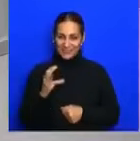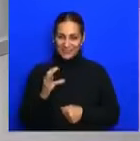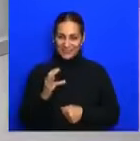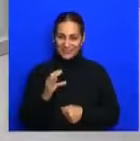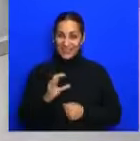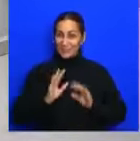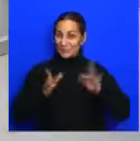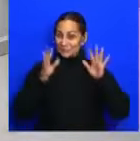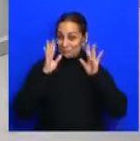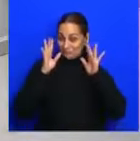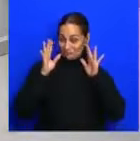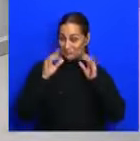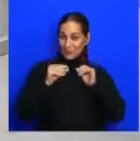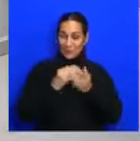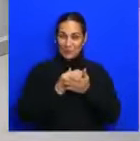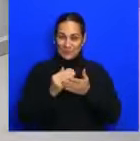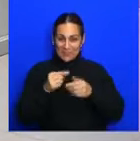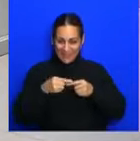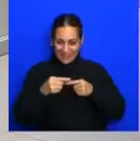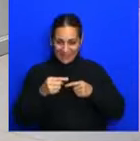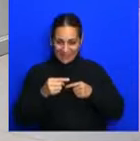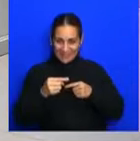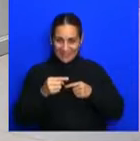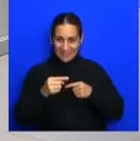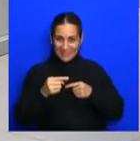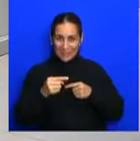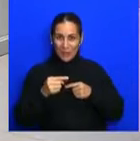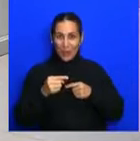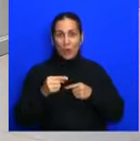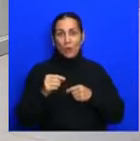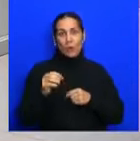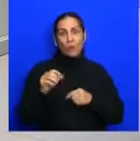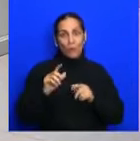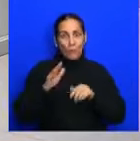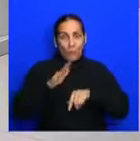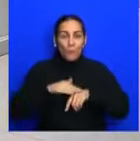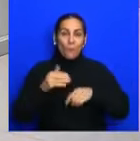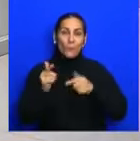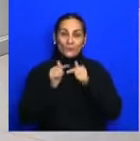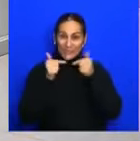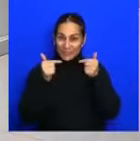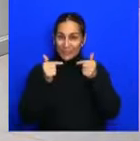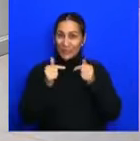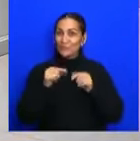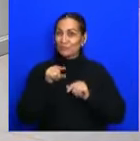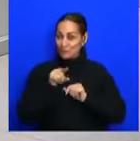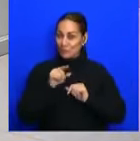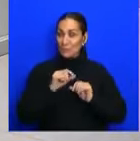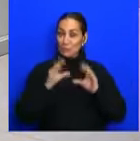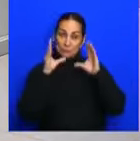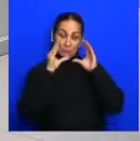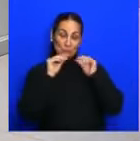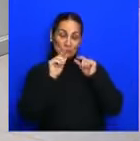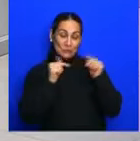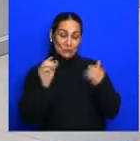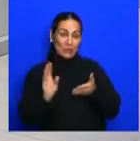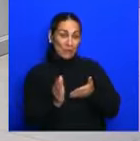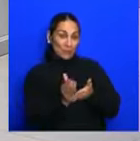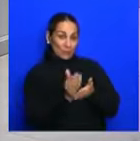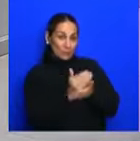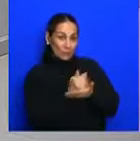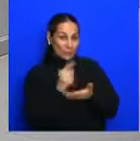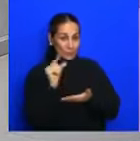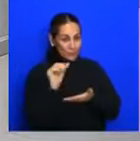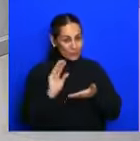R$4.091.079,42. Já pensou começar a semana com pé quente? Você pode ser o sortudo na noite e levar toda essa bolada para